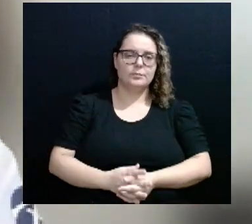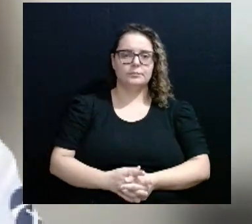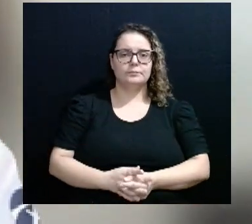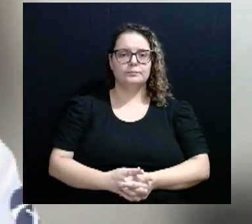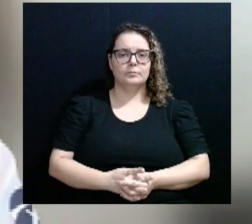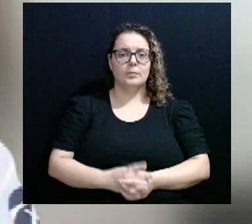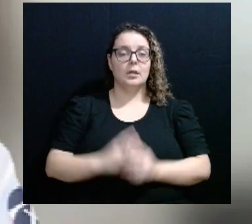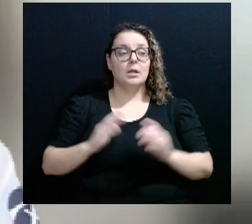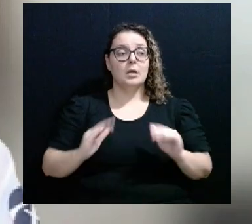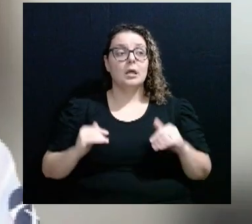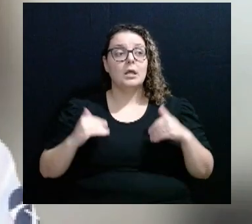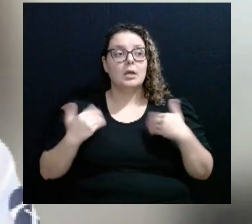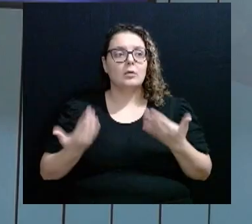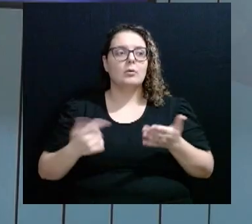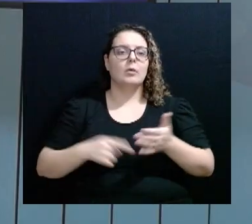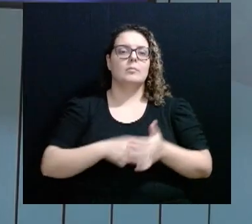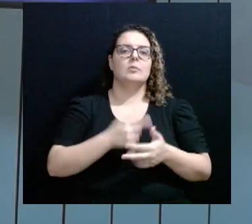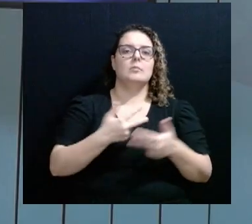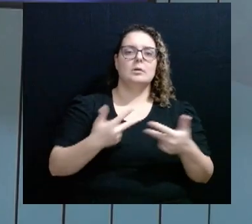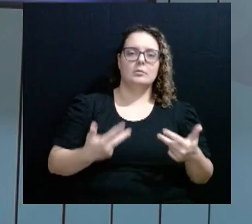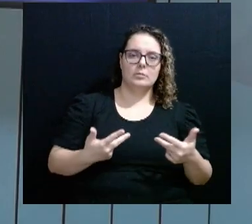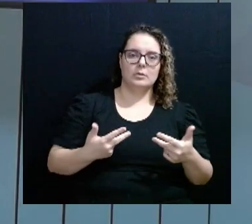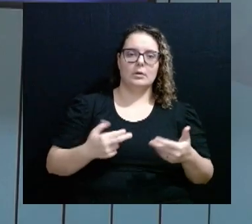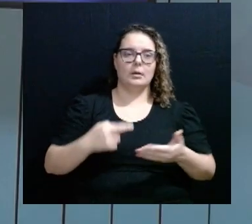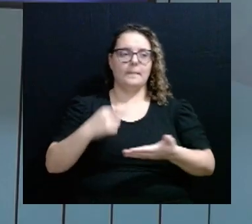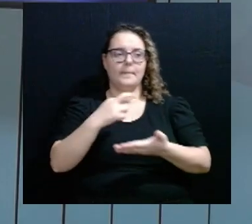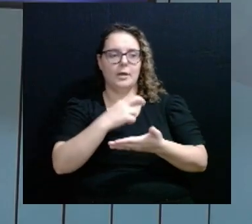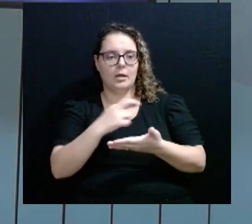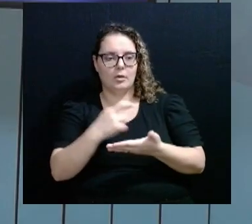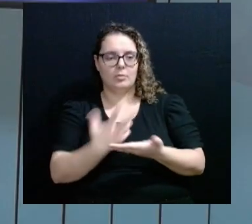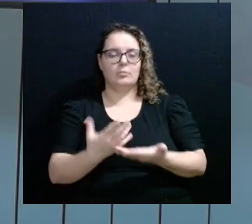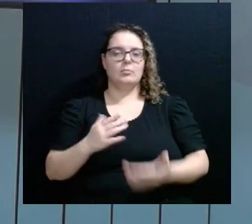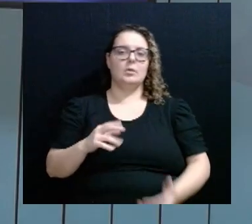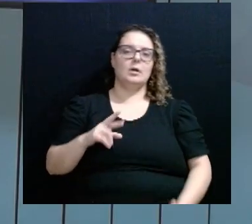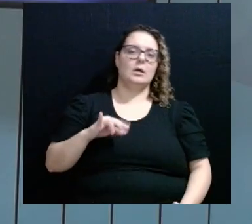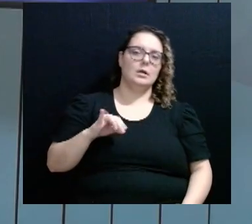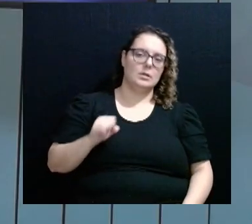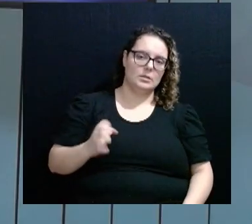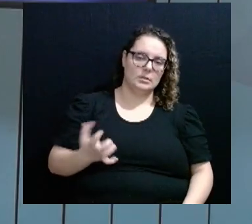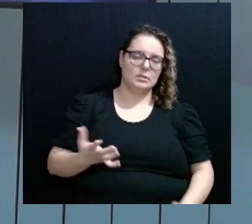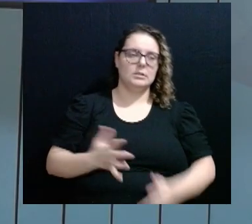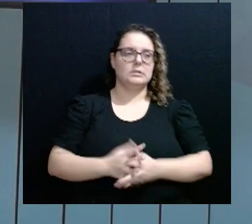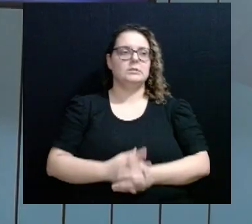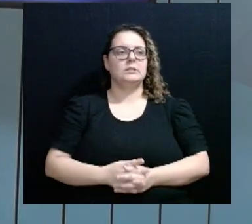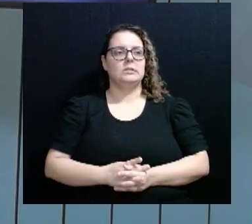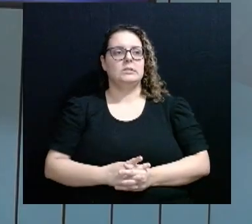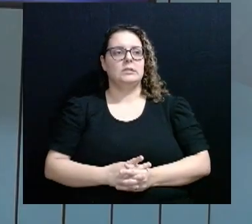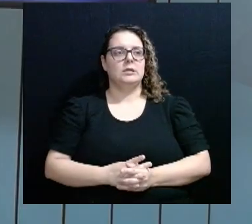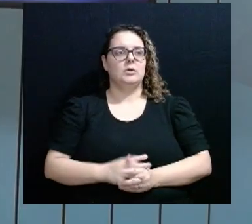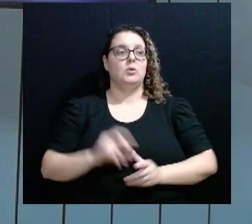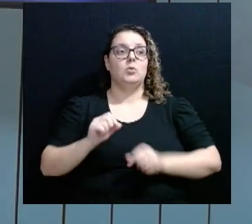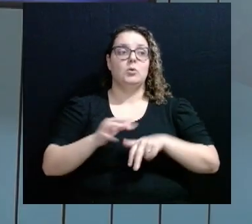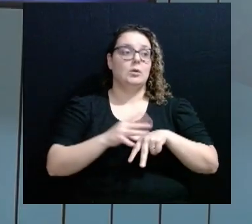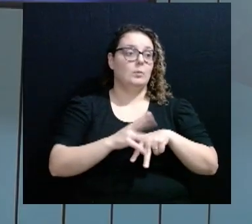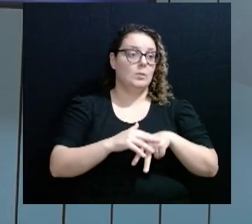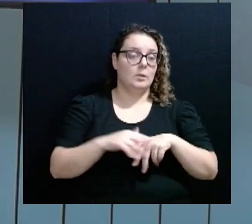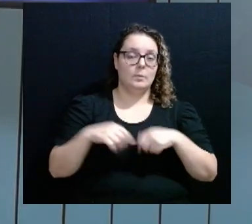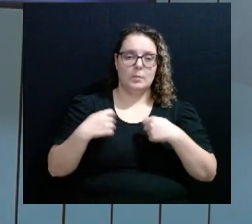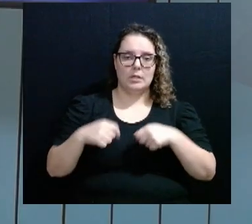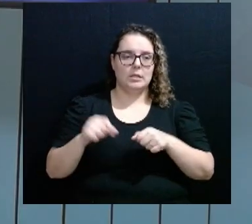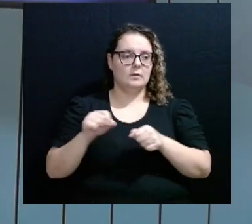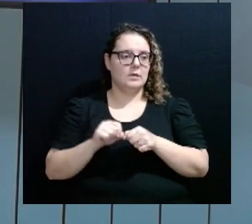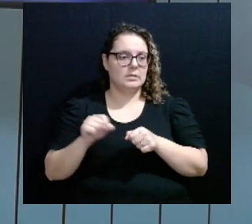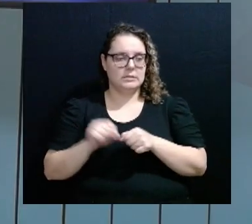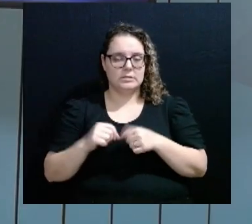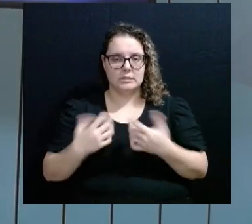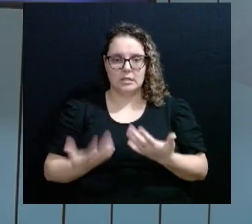vida. E qual é o primeiro passo, né, para investigar uma crise? O que esse